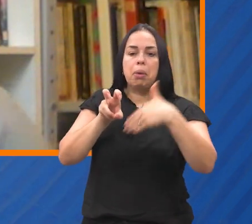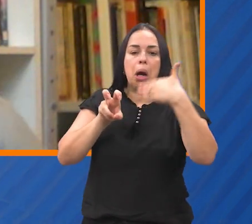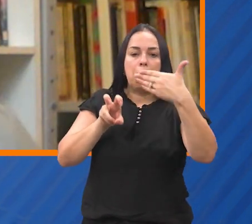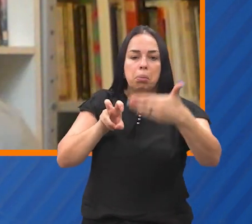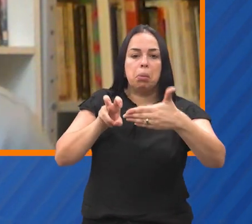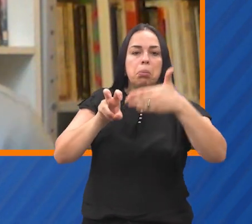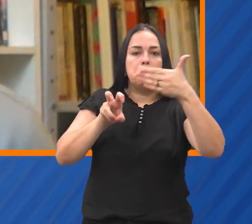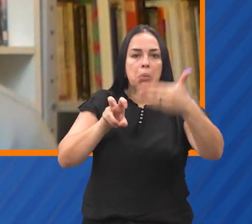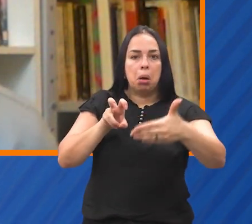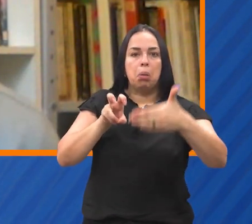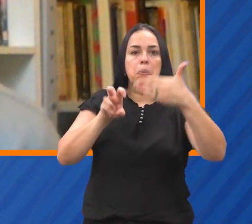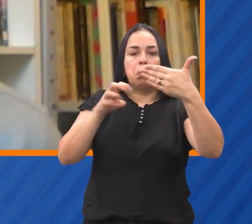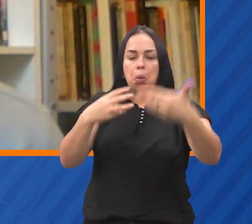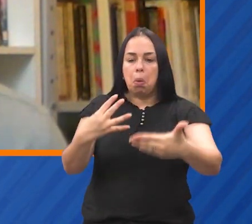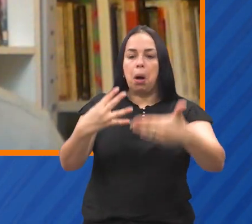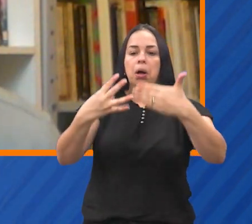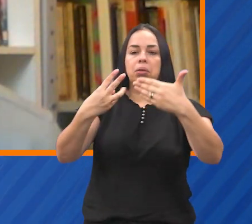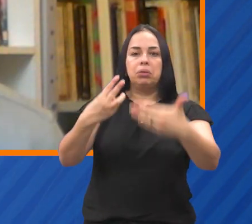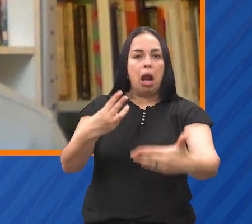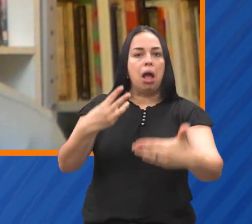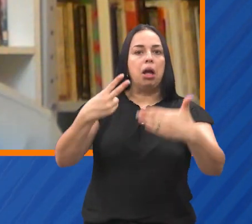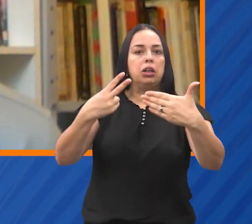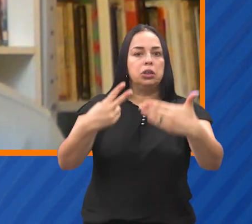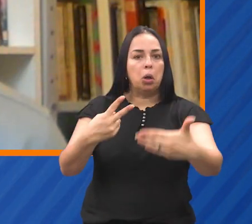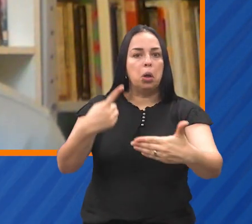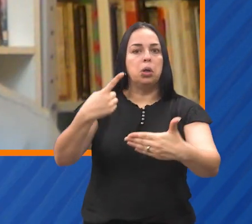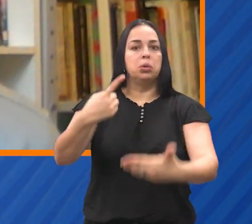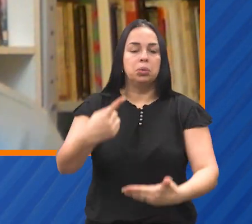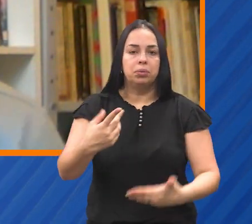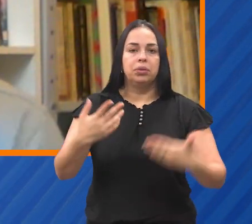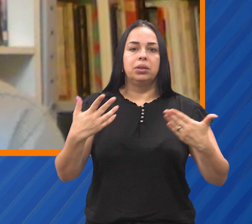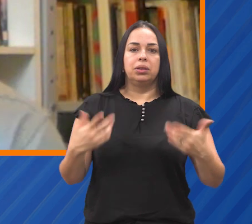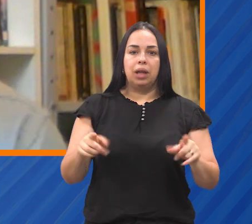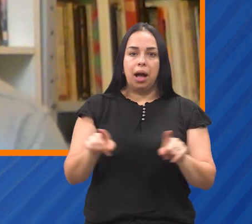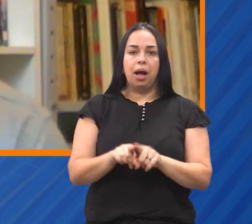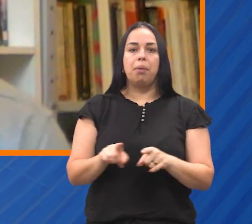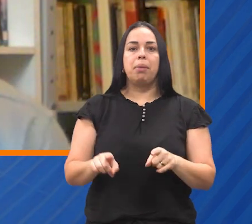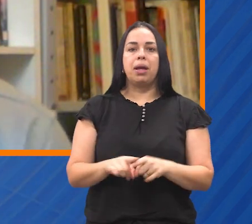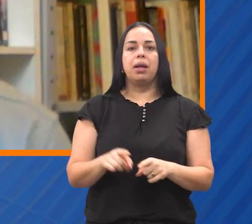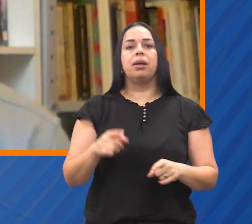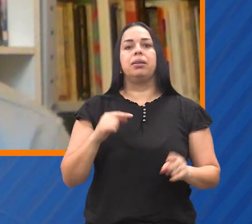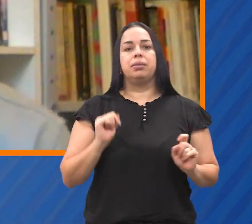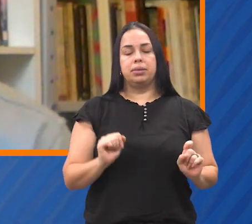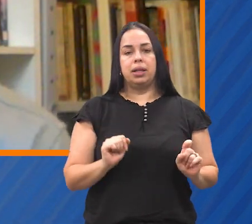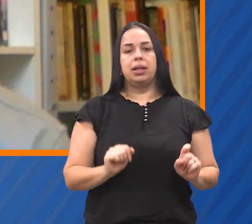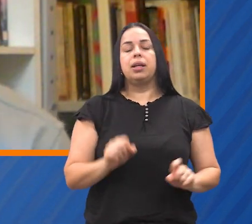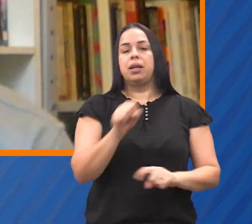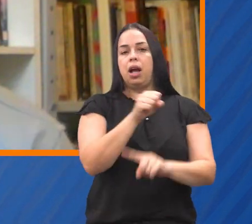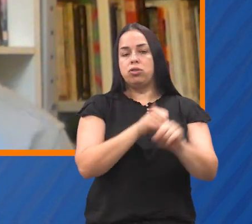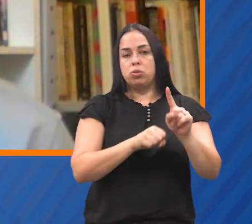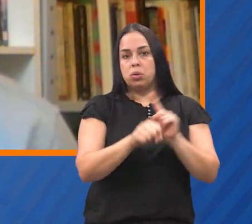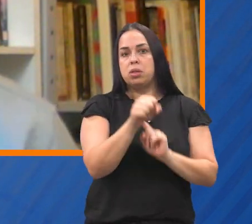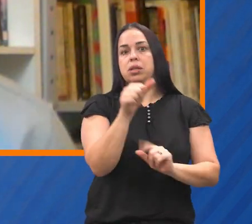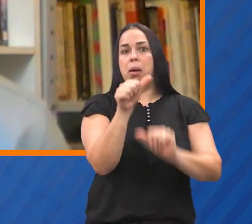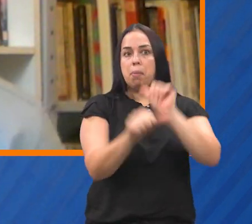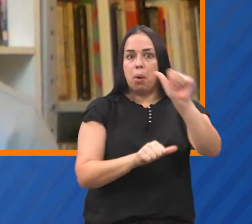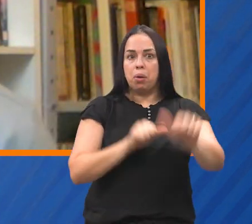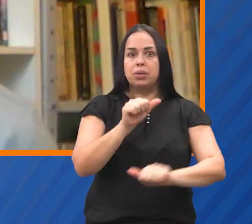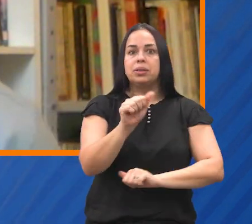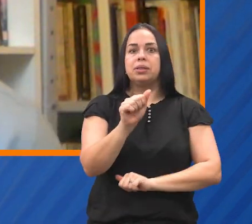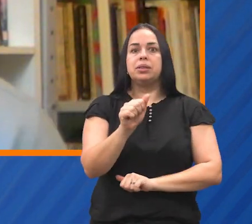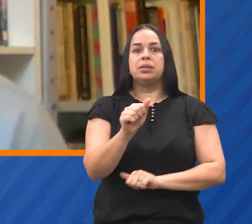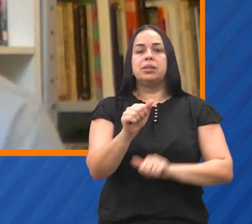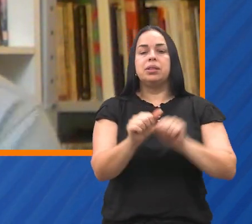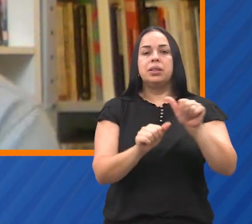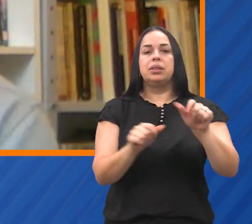cada década, a gente vem tendo uma queda nesse indicador, e aí tem um aspecto relacionado à própria evolução da